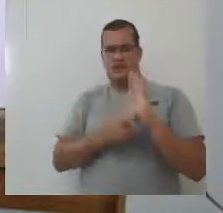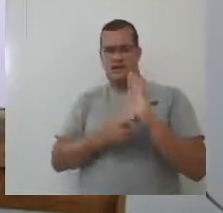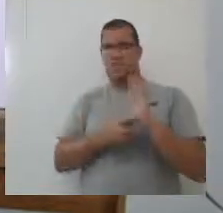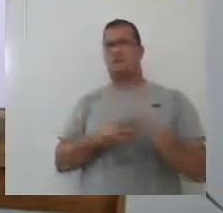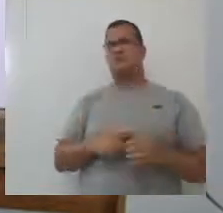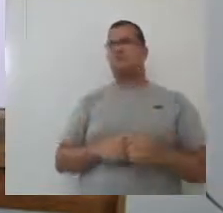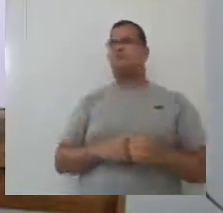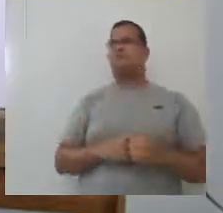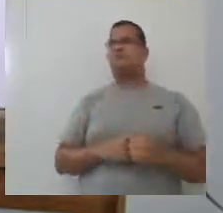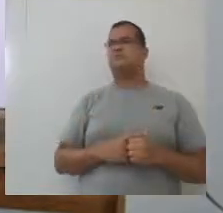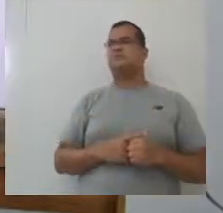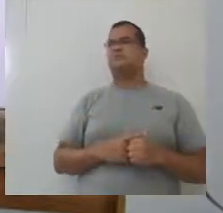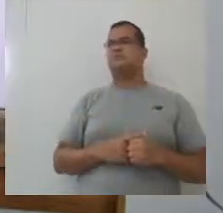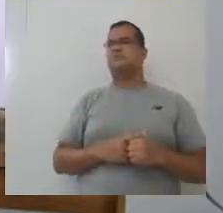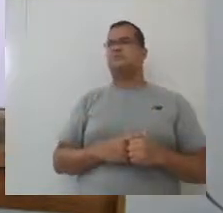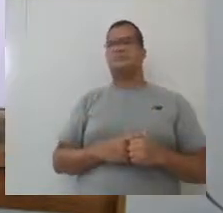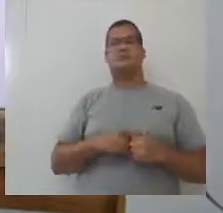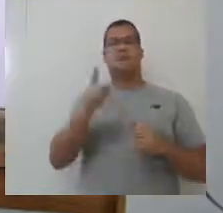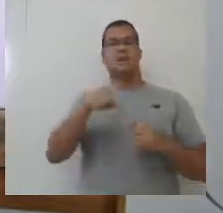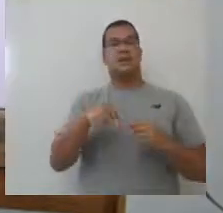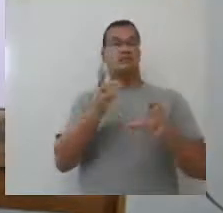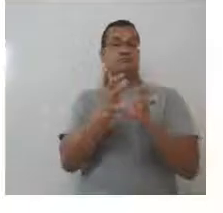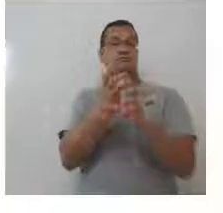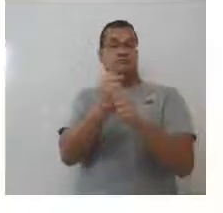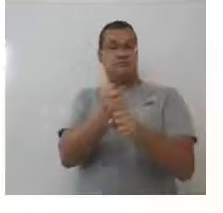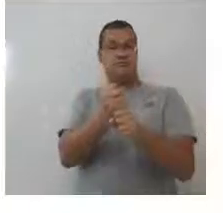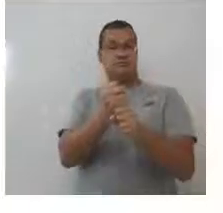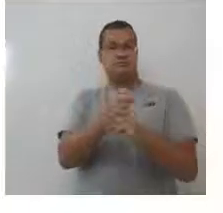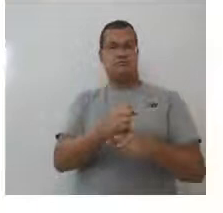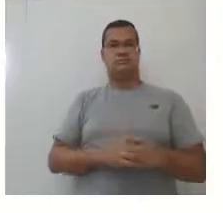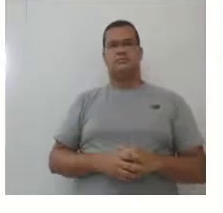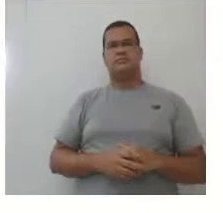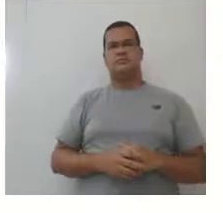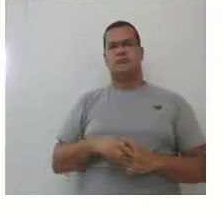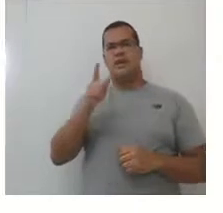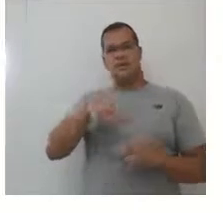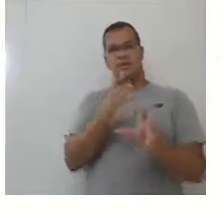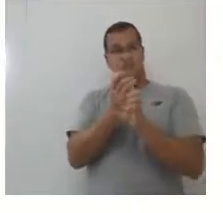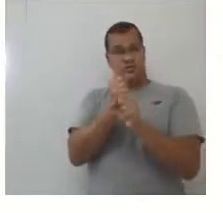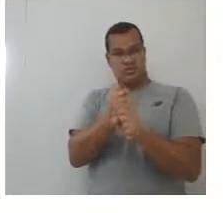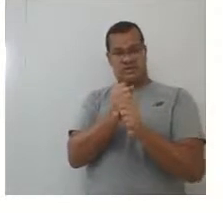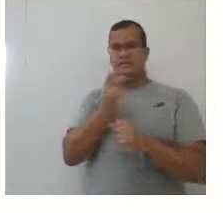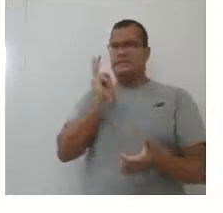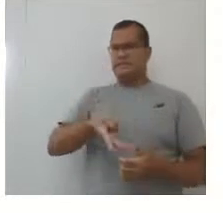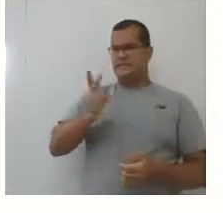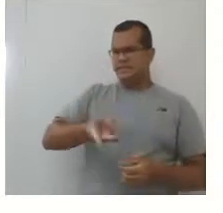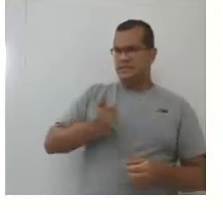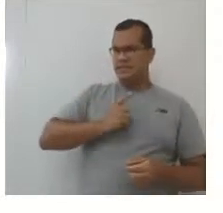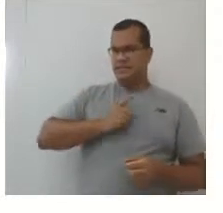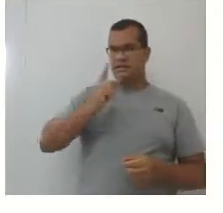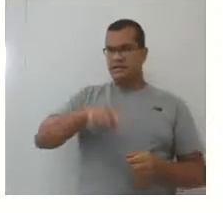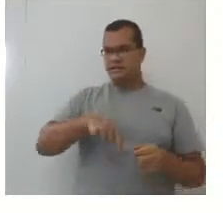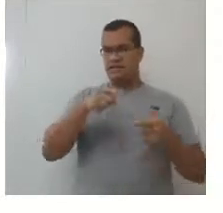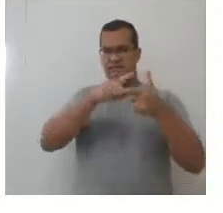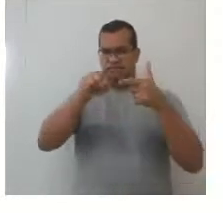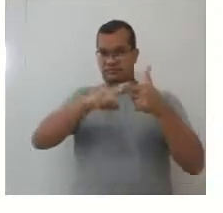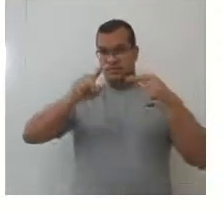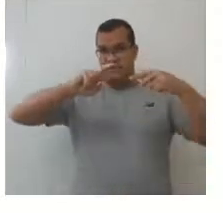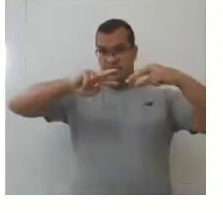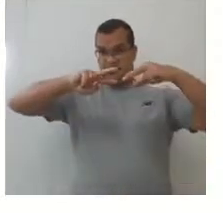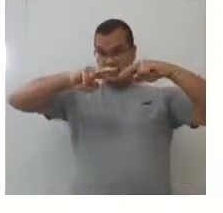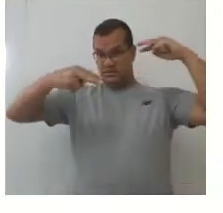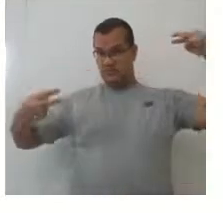fácil, matematicamente você vai somar as condições. Toda vez que num problema genético,